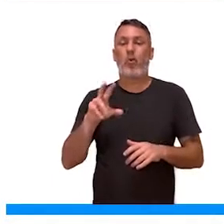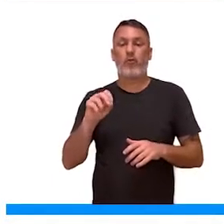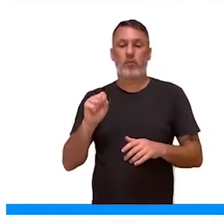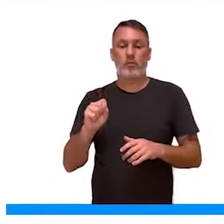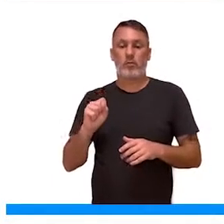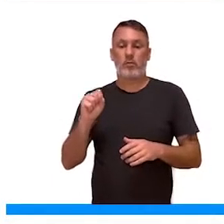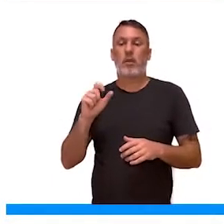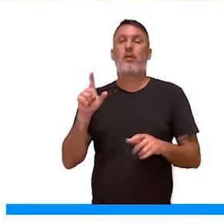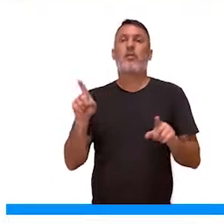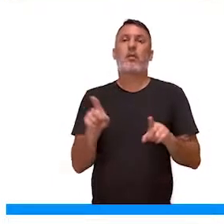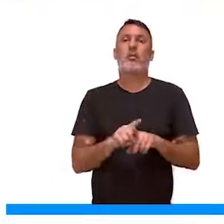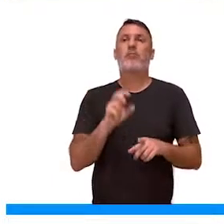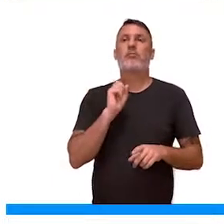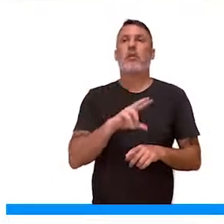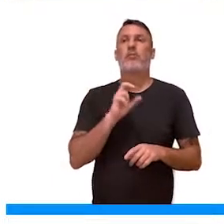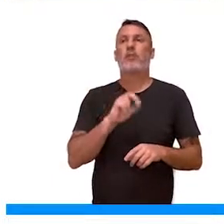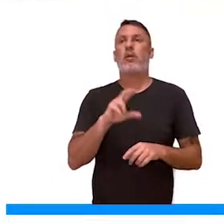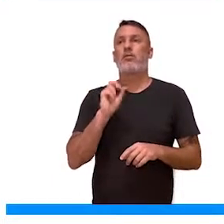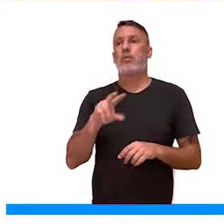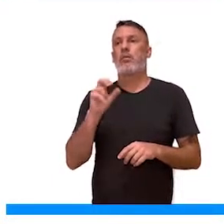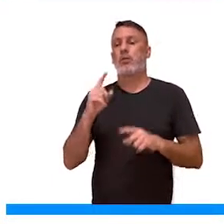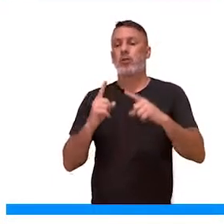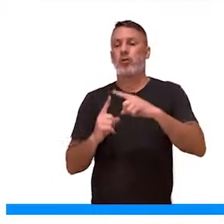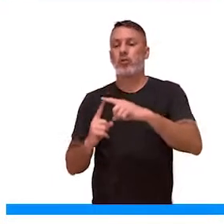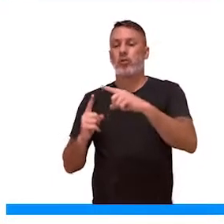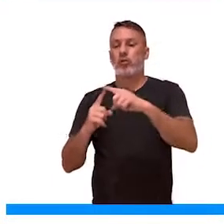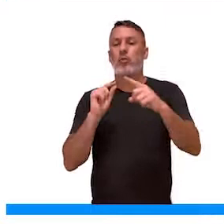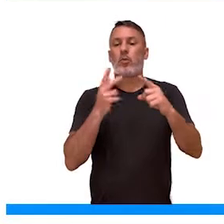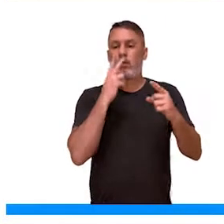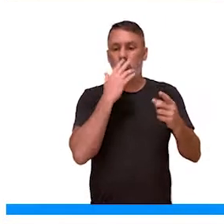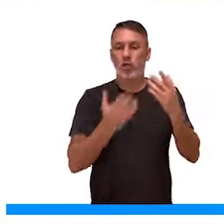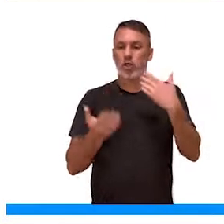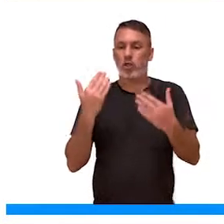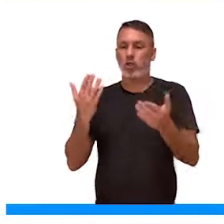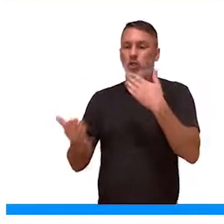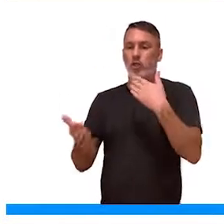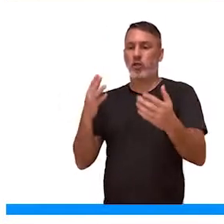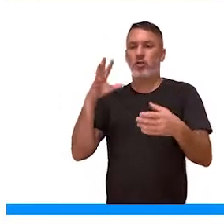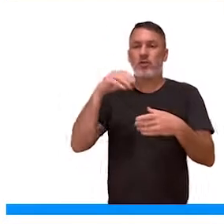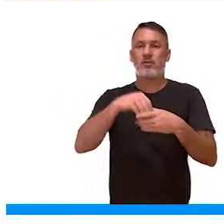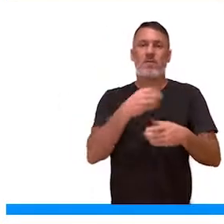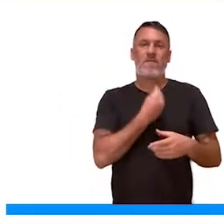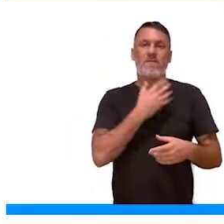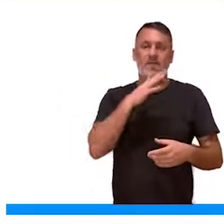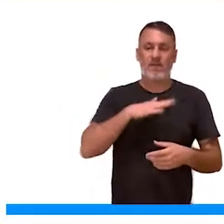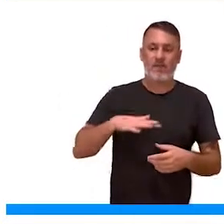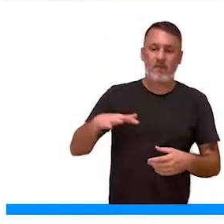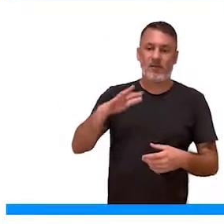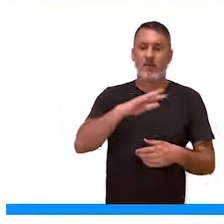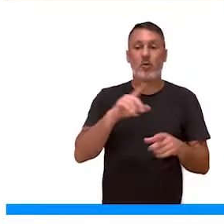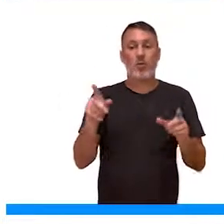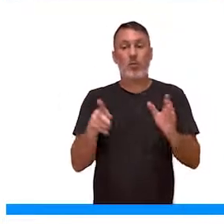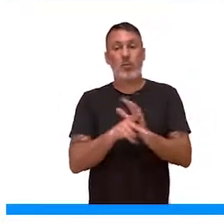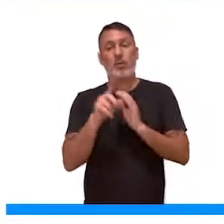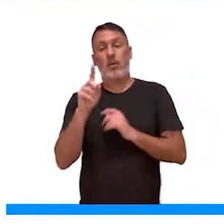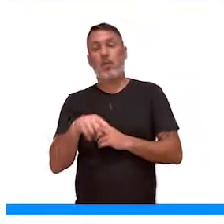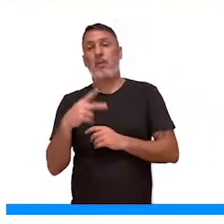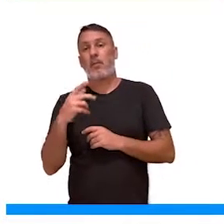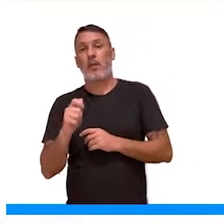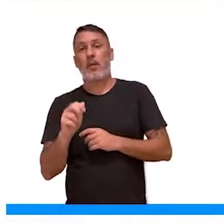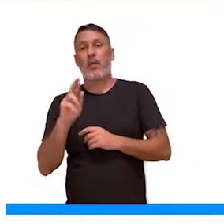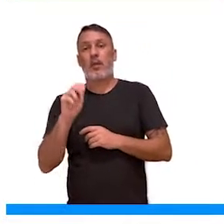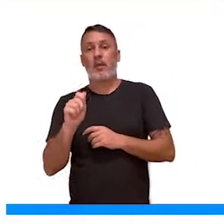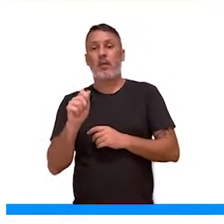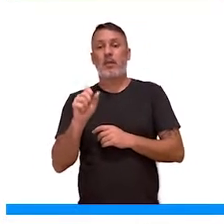ovos e costumam infectar outros hospedeiros dos quais eles retiram seus meios de sobrevivência através do